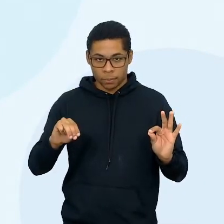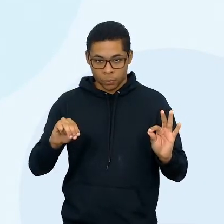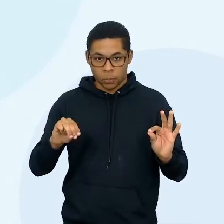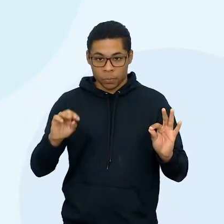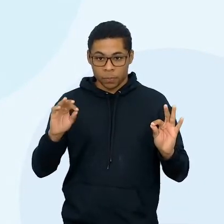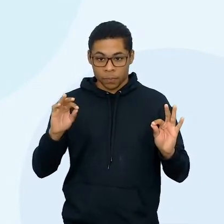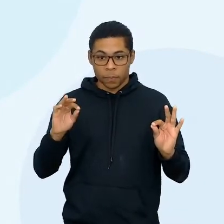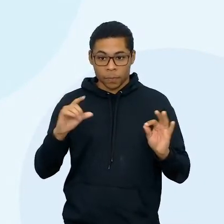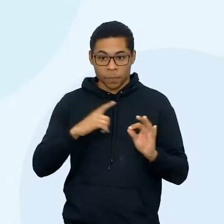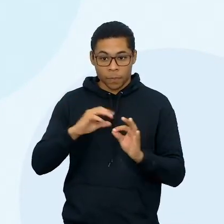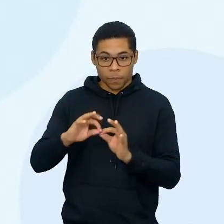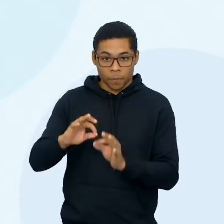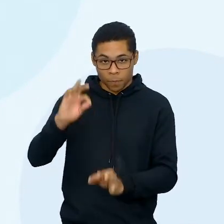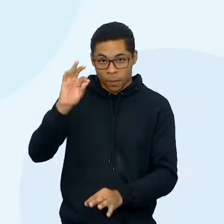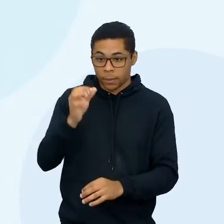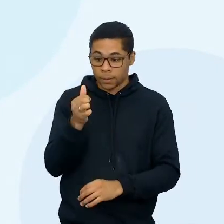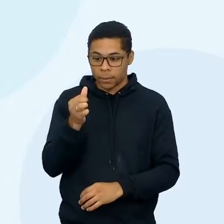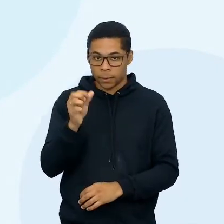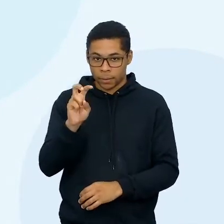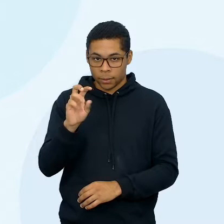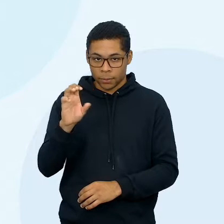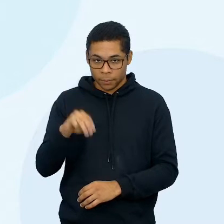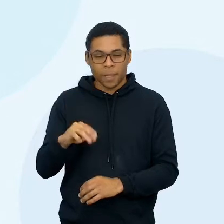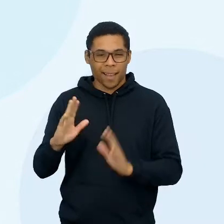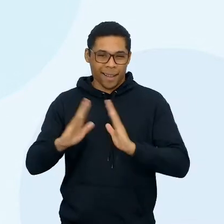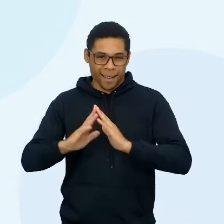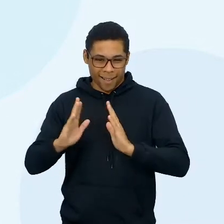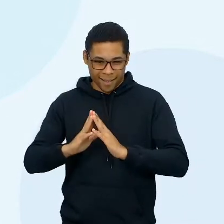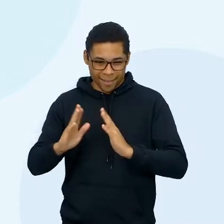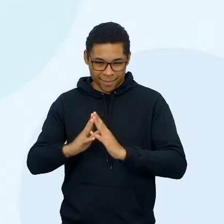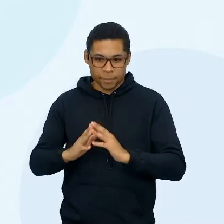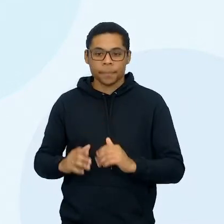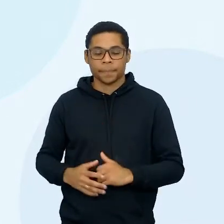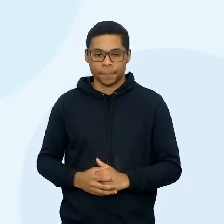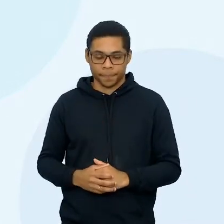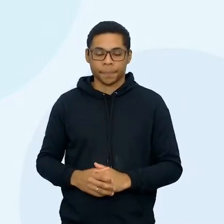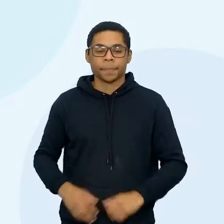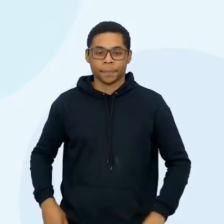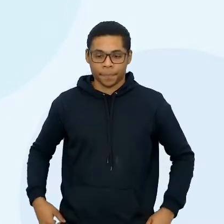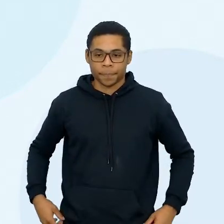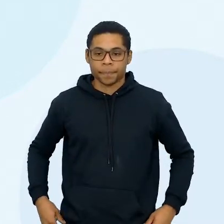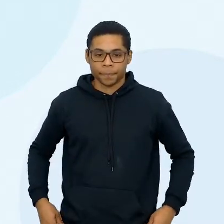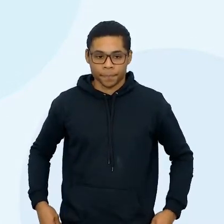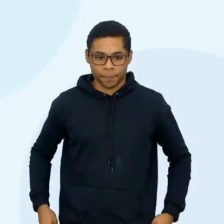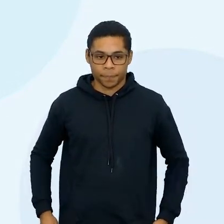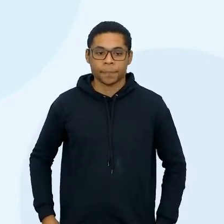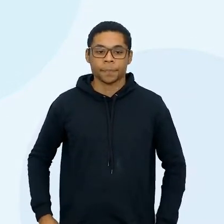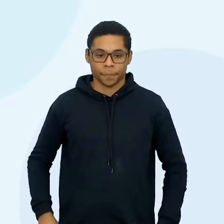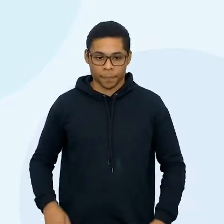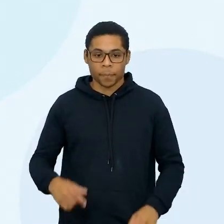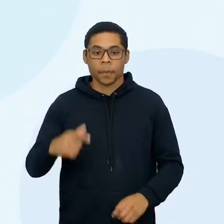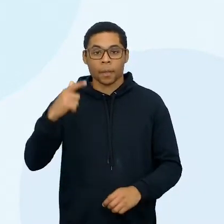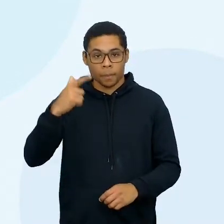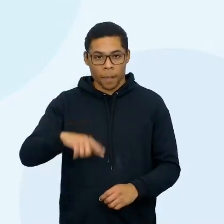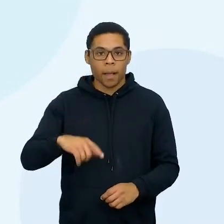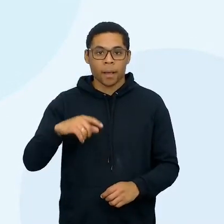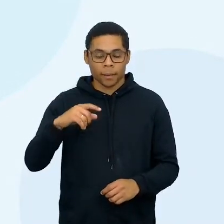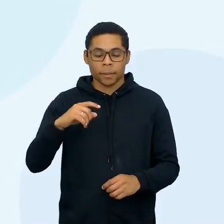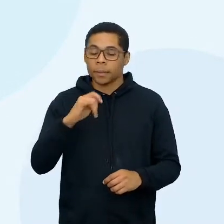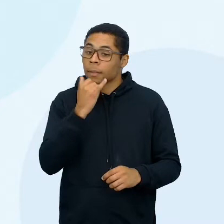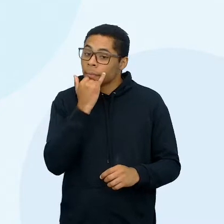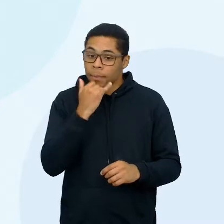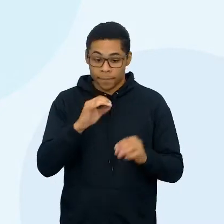65 centímetros, é a casa, né, o nosso protótipo, aqui é a caixa de papelão, por 52, que é o pé direito que a gente